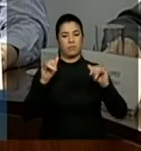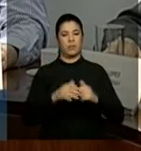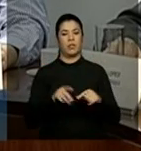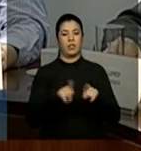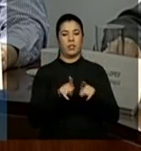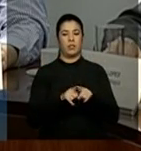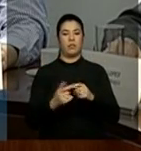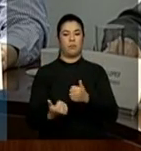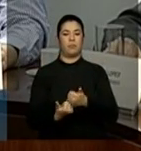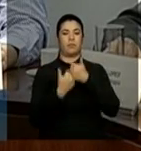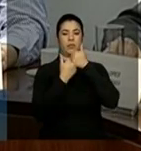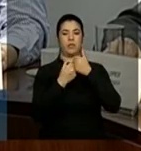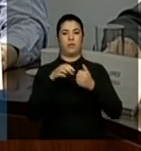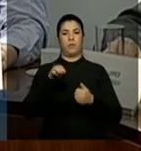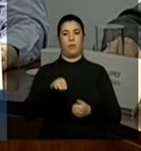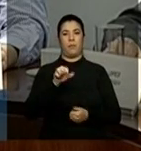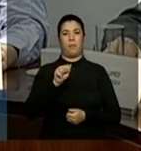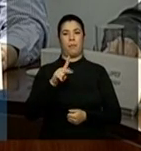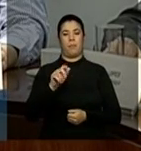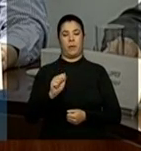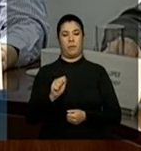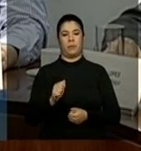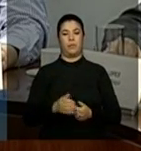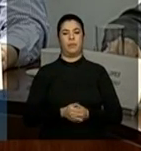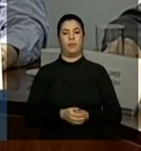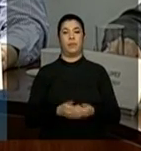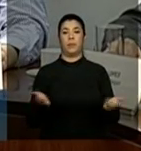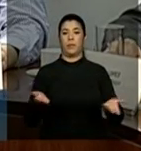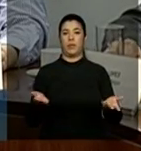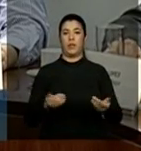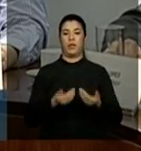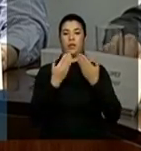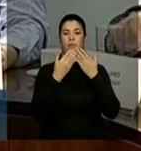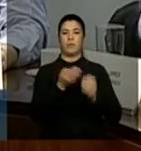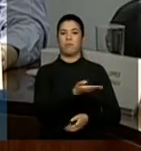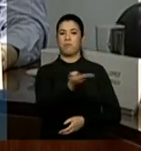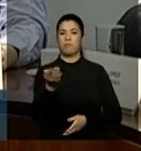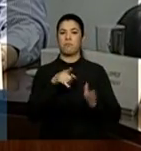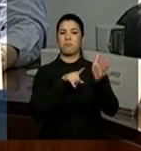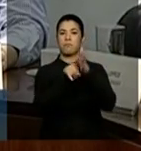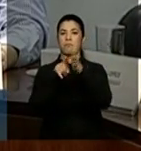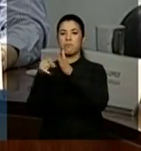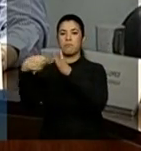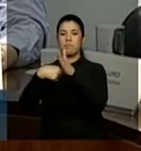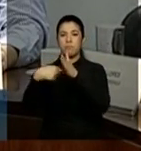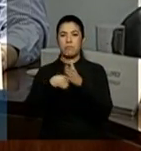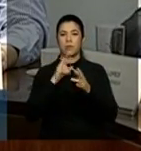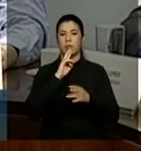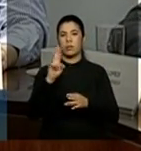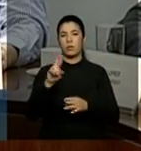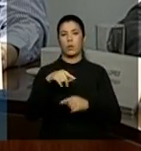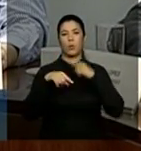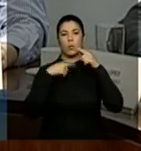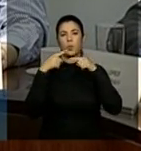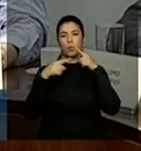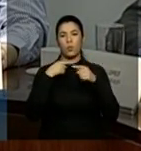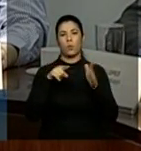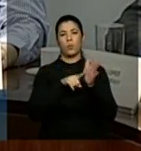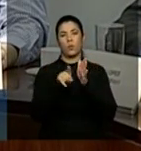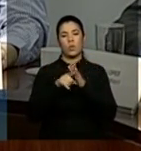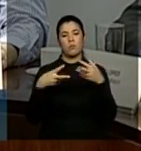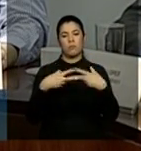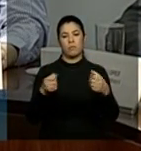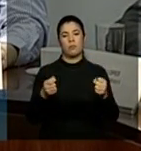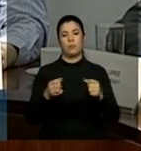pela colaboração do MAPA. Bom, agora eu vou abrir para perguntas e respostas, se alguém tem alguma dúvida, se alguém quer questionar